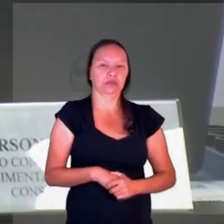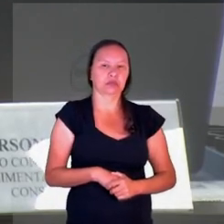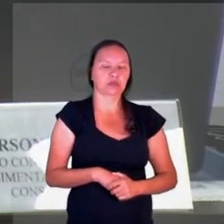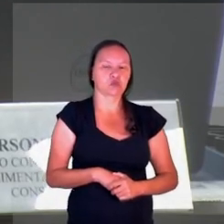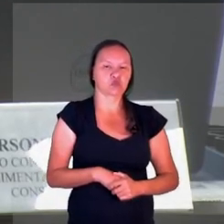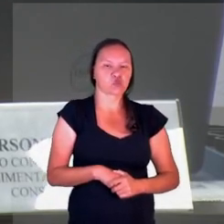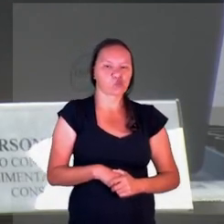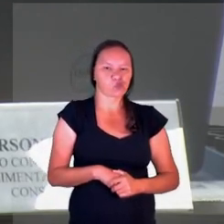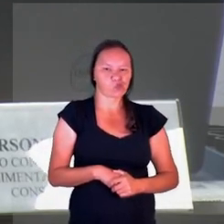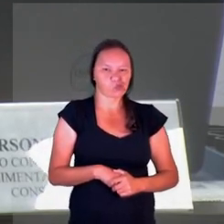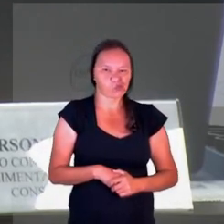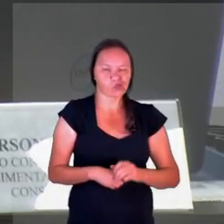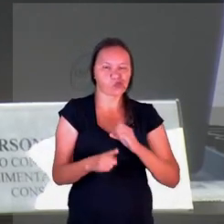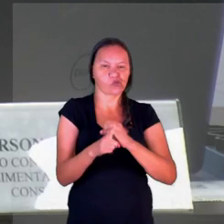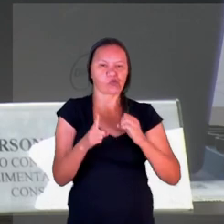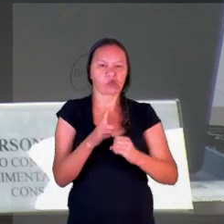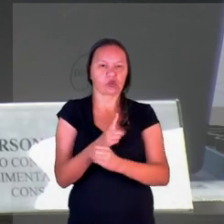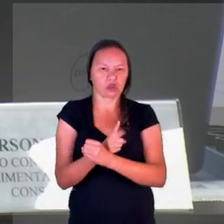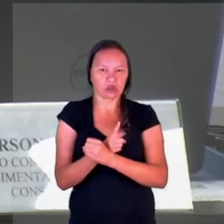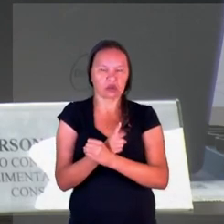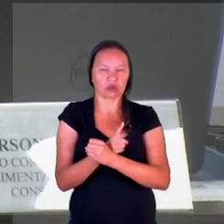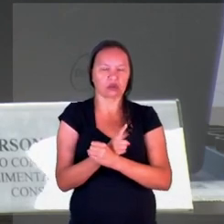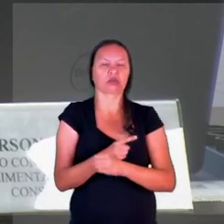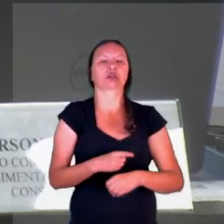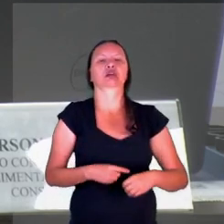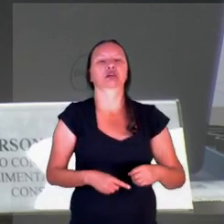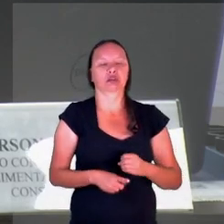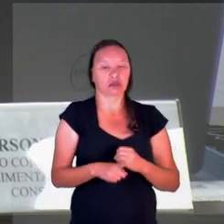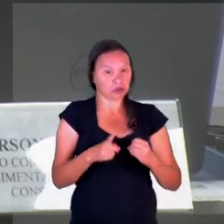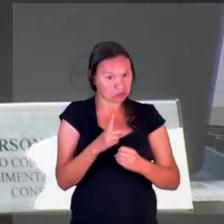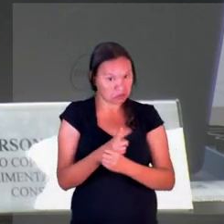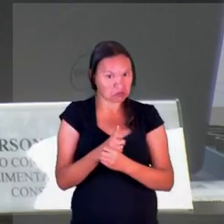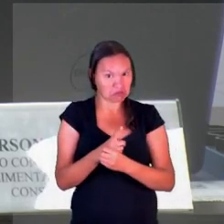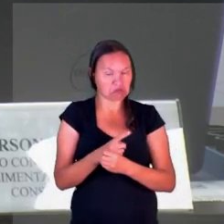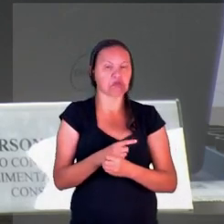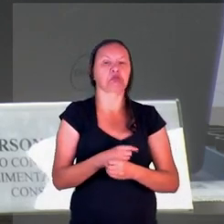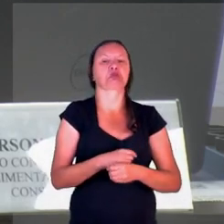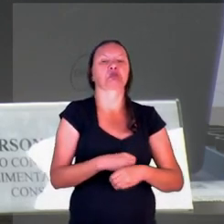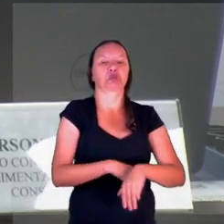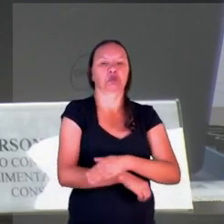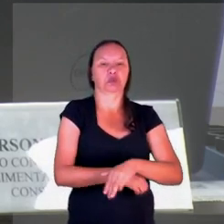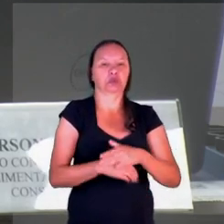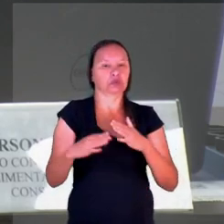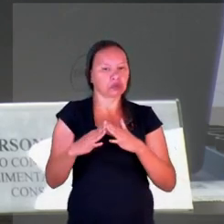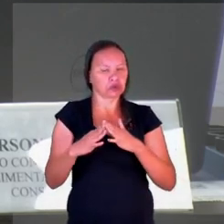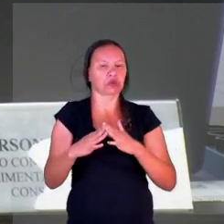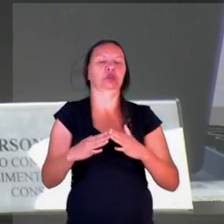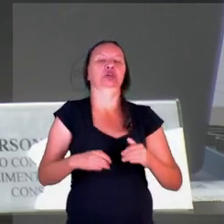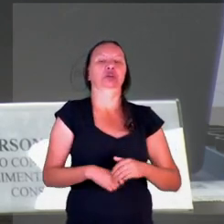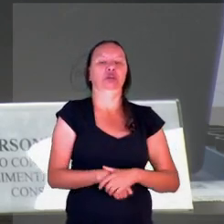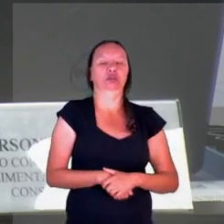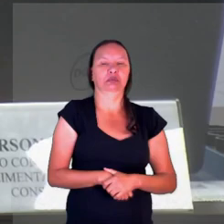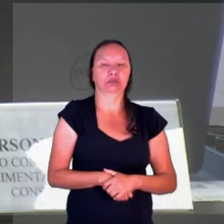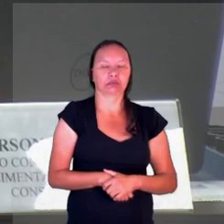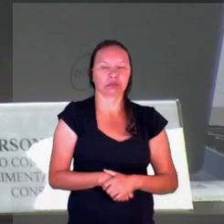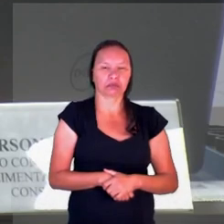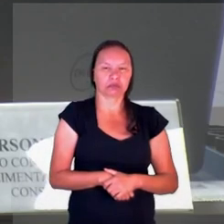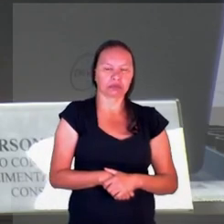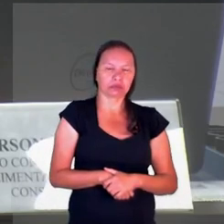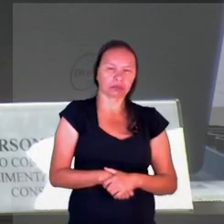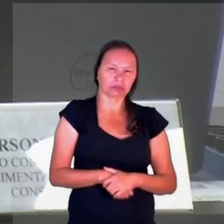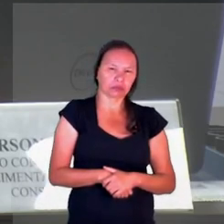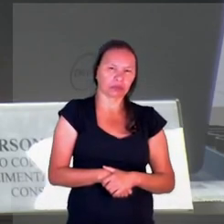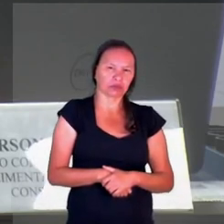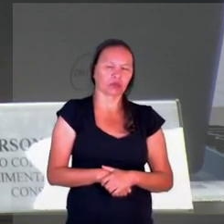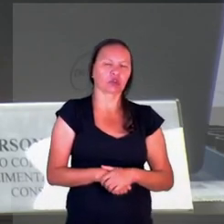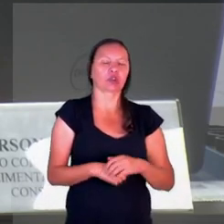eh da sociedade na periferia portanto então é muito bem eh